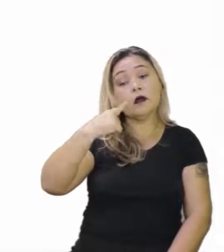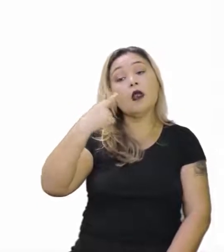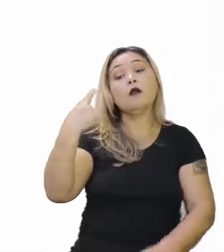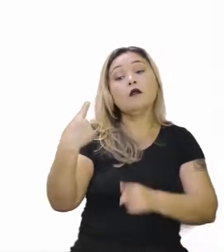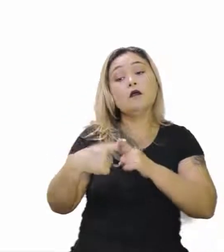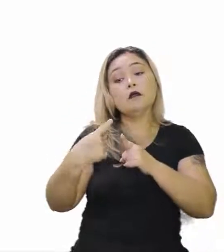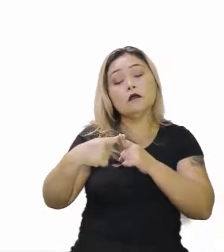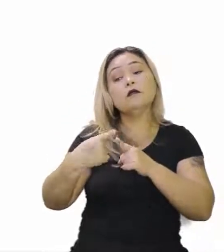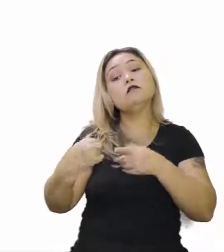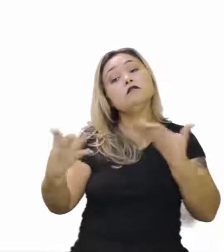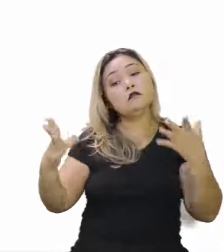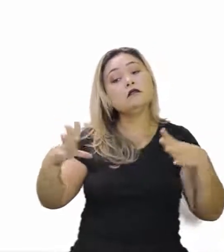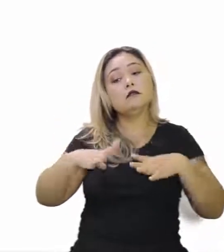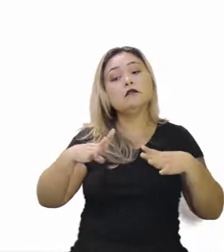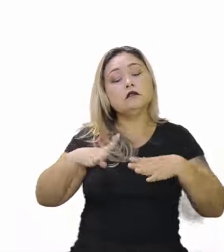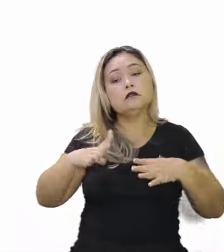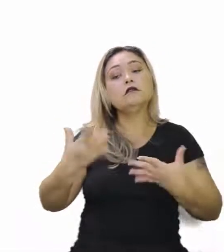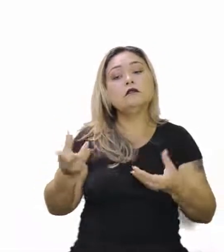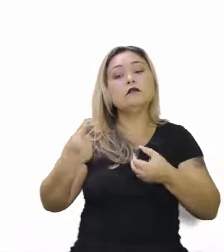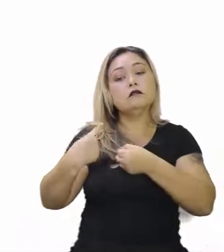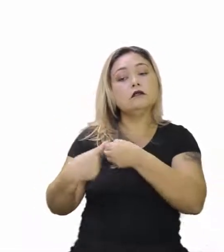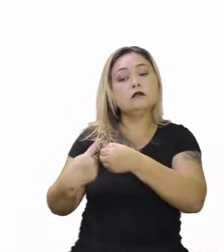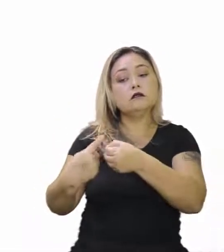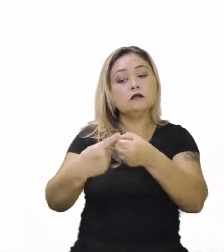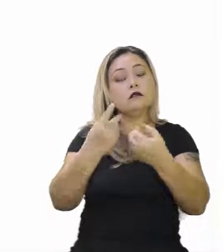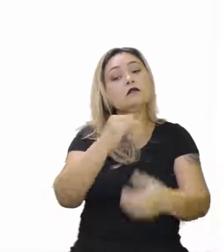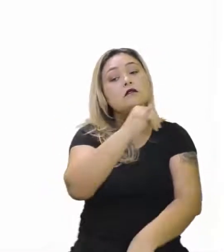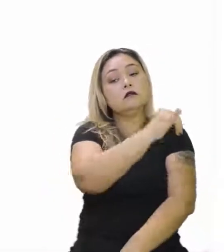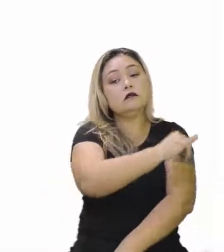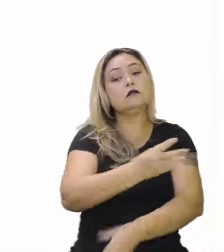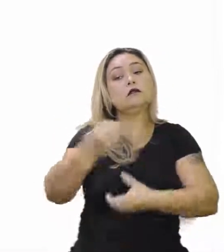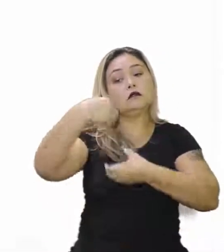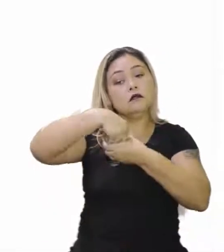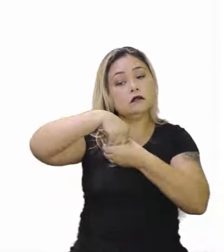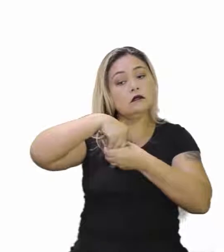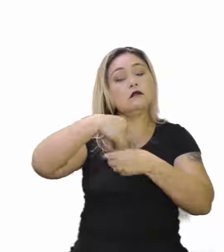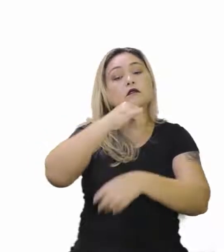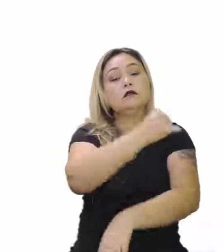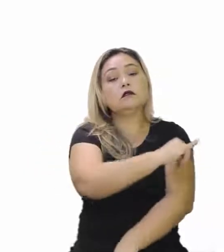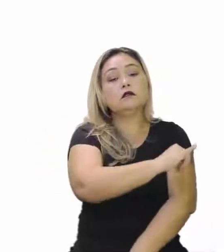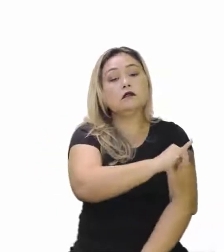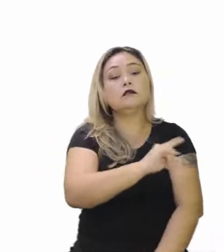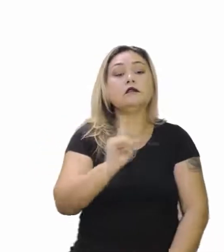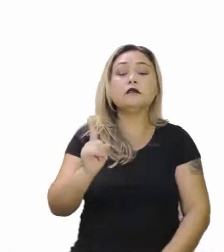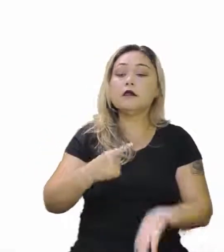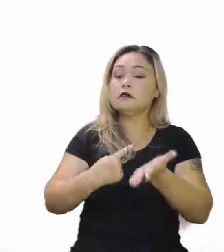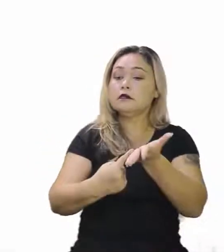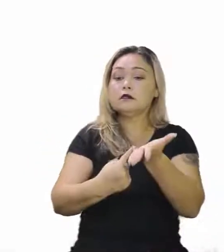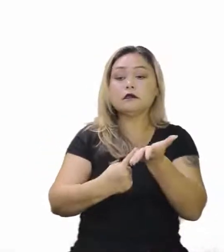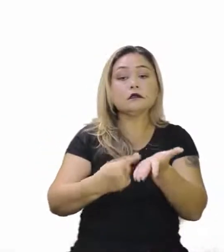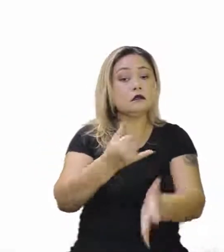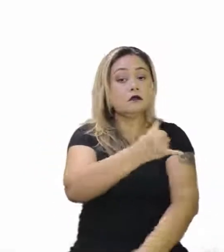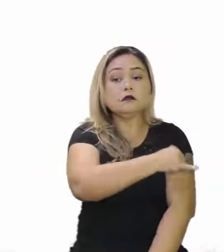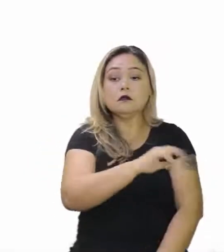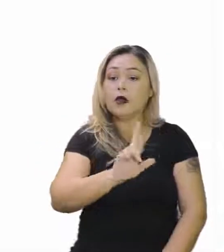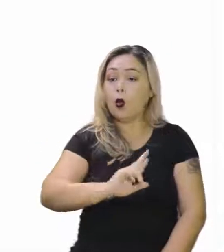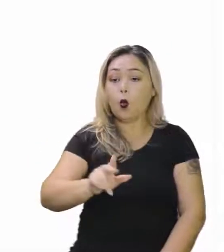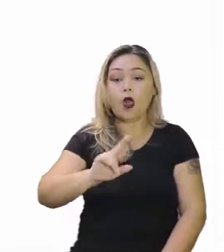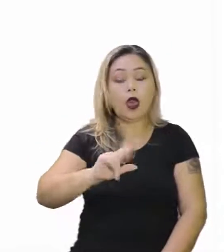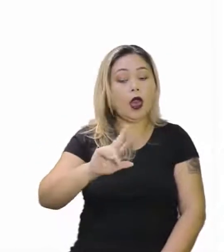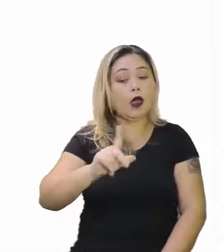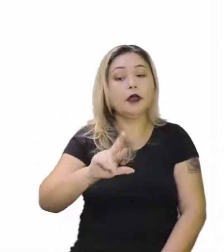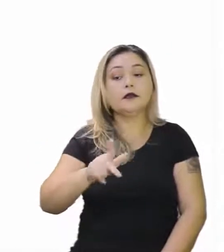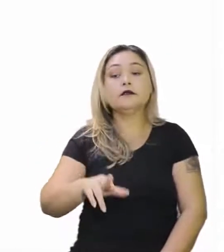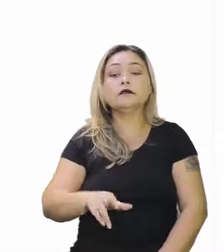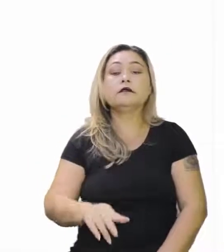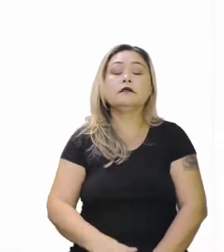foi na cidade de Petrópolis. Ok? Que foi lá no Rio de Janeiro. Mas, o nome dele não é Tratado do Rio de Janeiro. Ok? Não